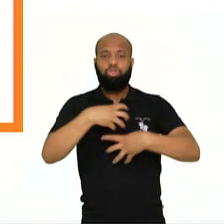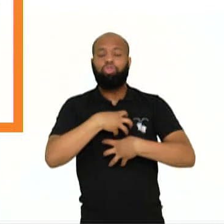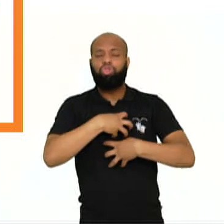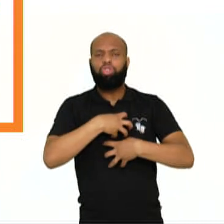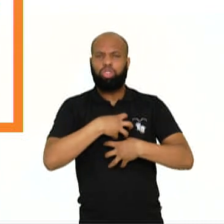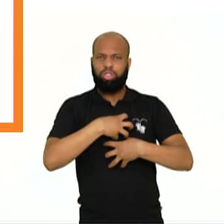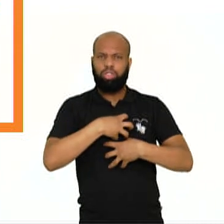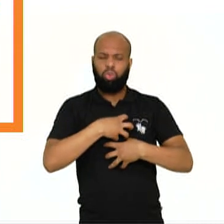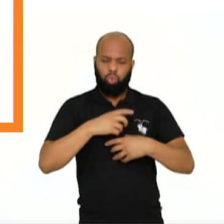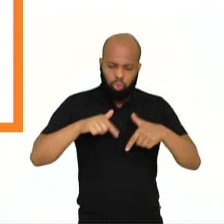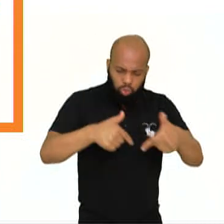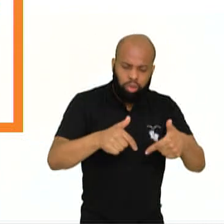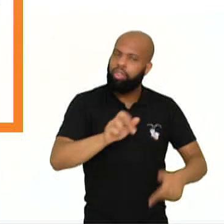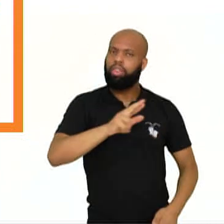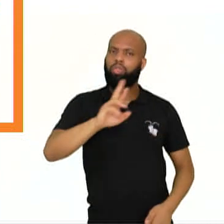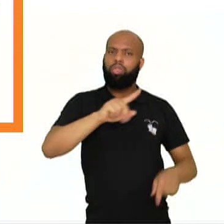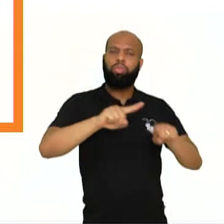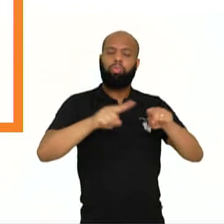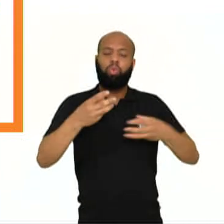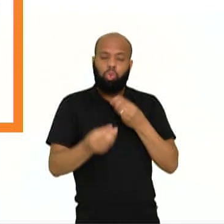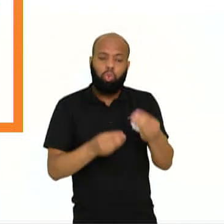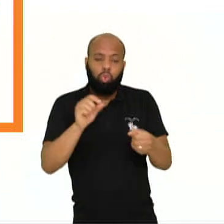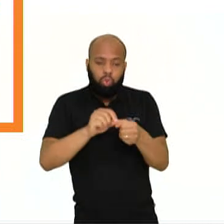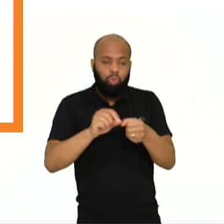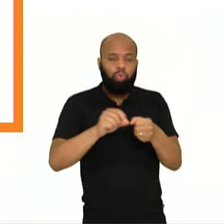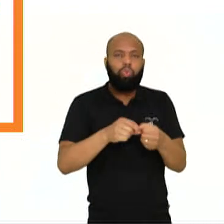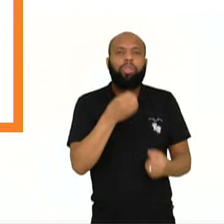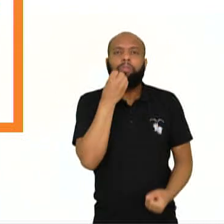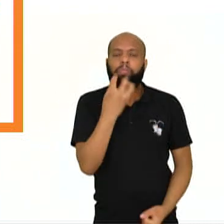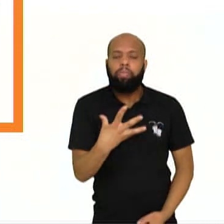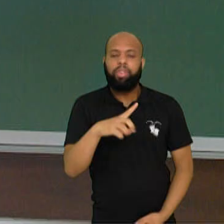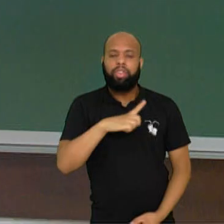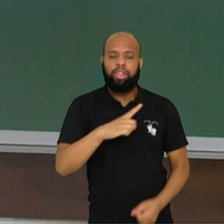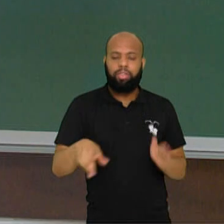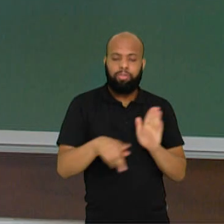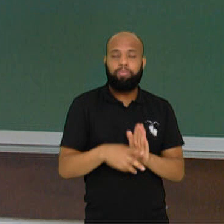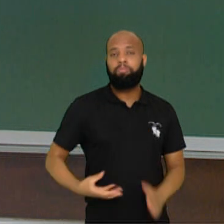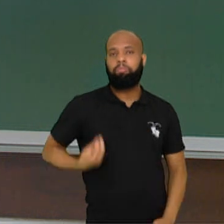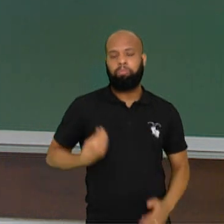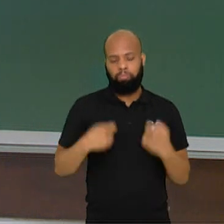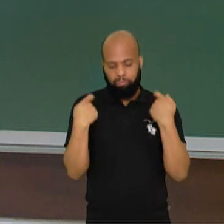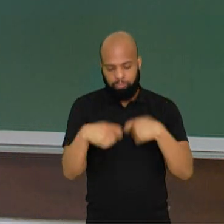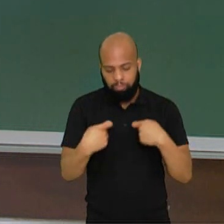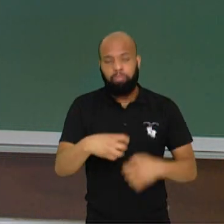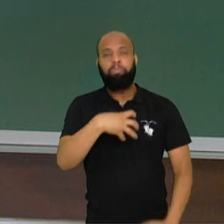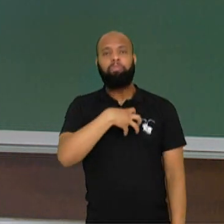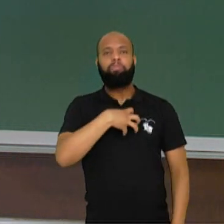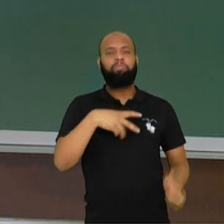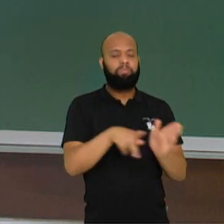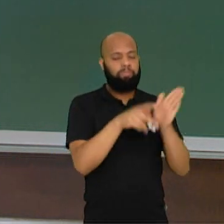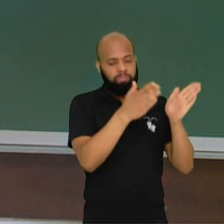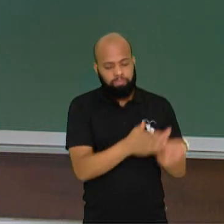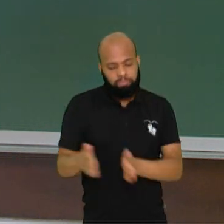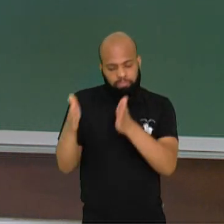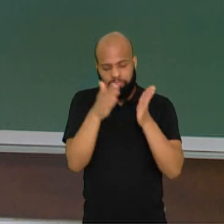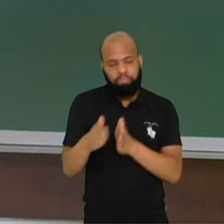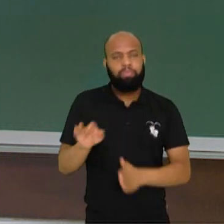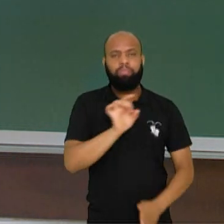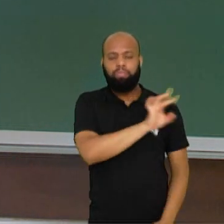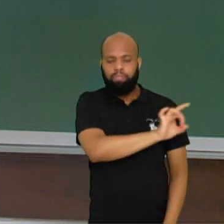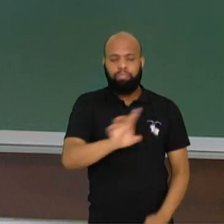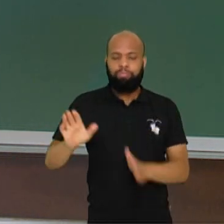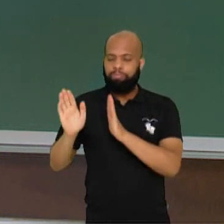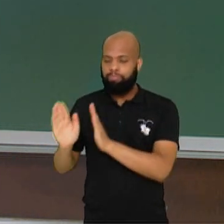como produzem os bens necessários à sua vida. Então, os modos de produção de cada